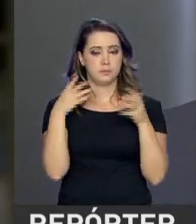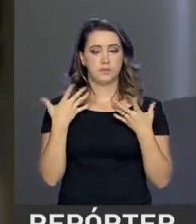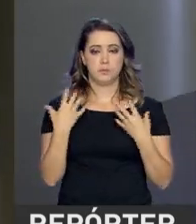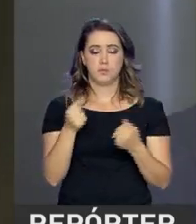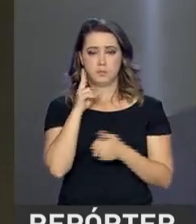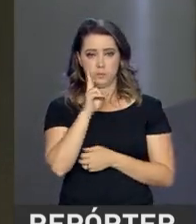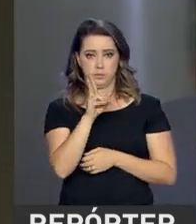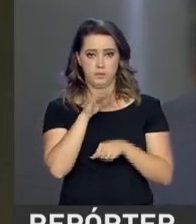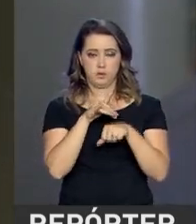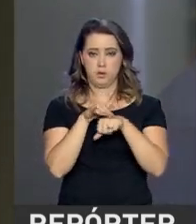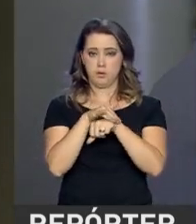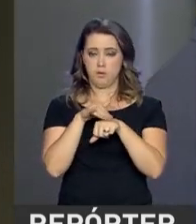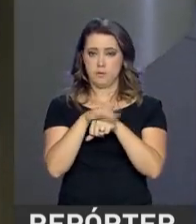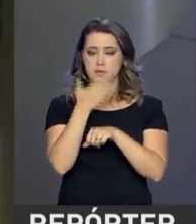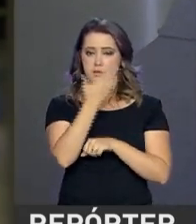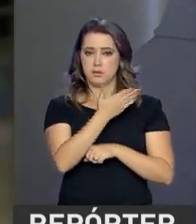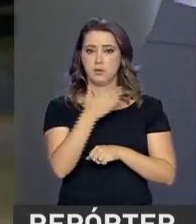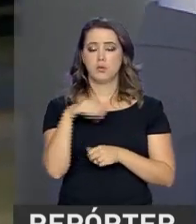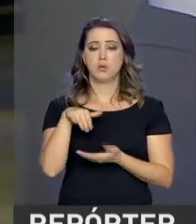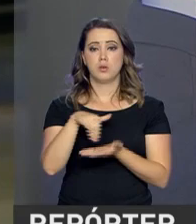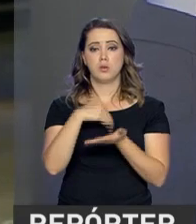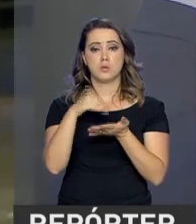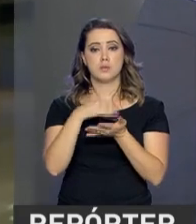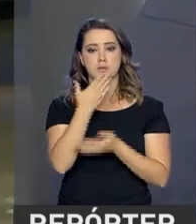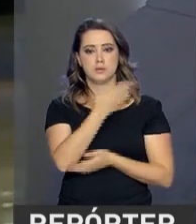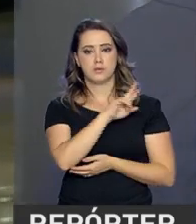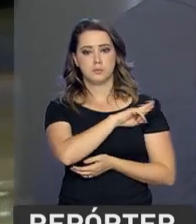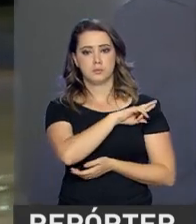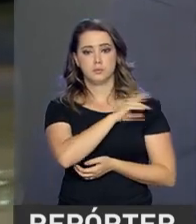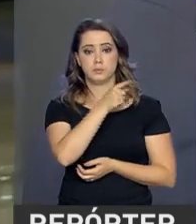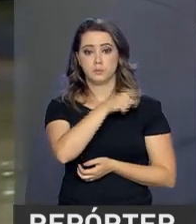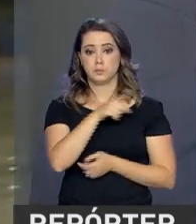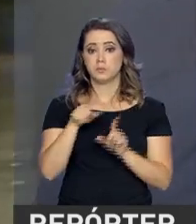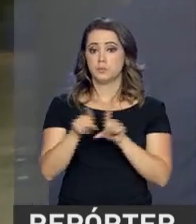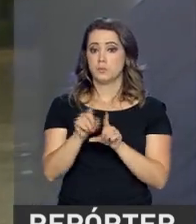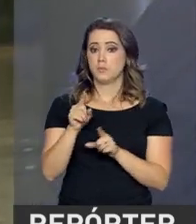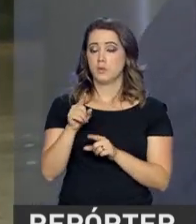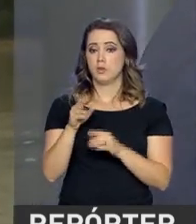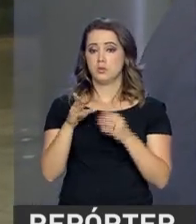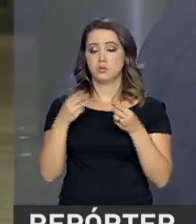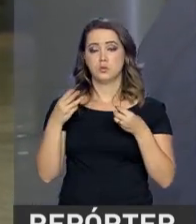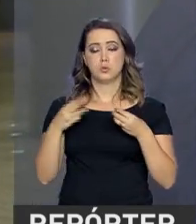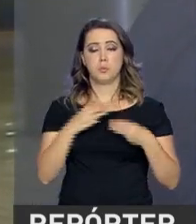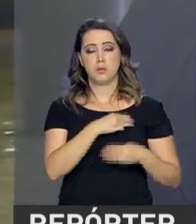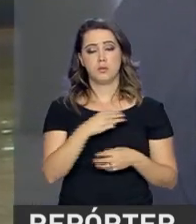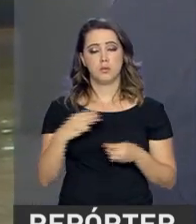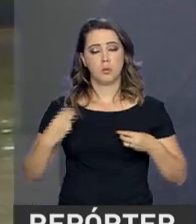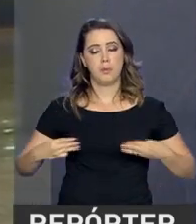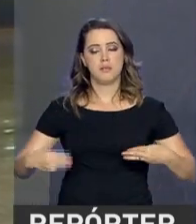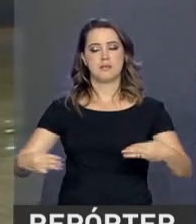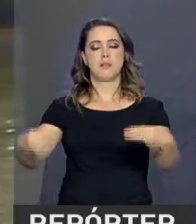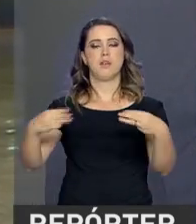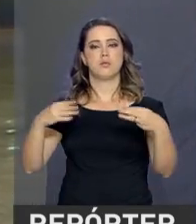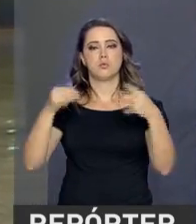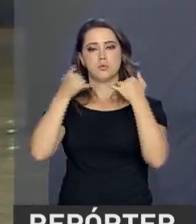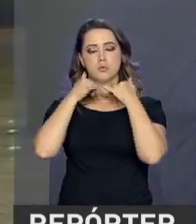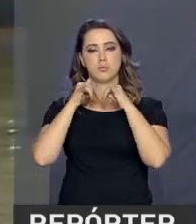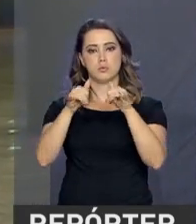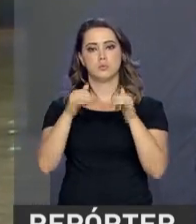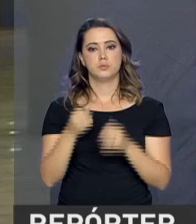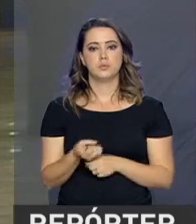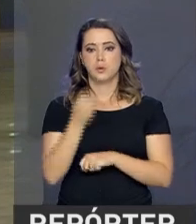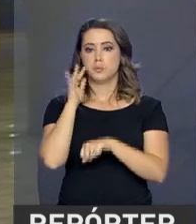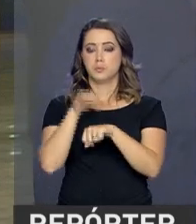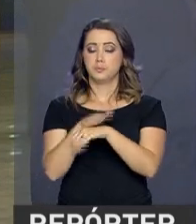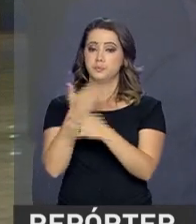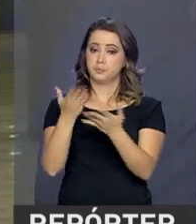secretário de geologia mineração e transformação mineral vicente lobo do ministério de minas e energia secretaria boa noite obrigado por receber